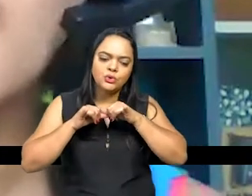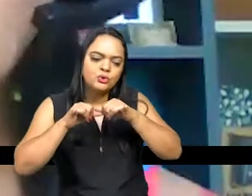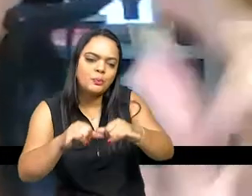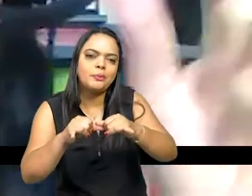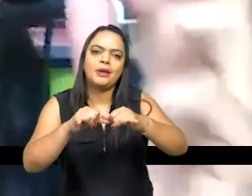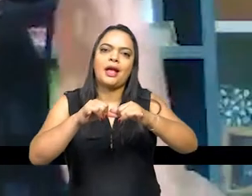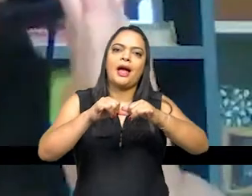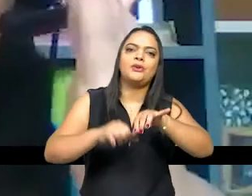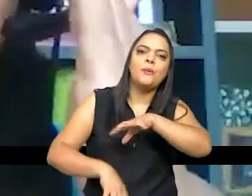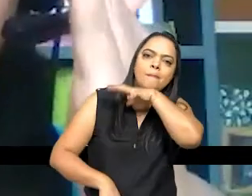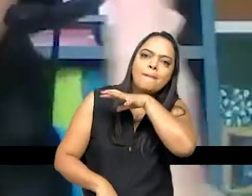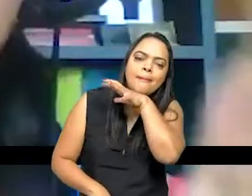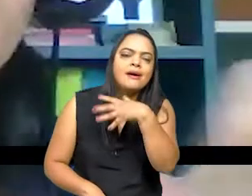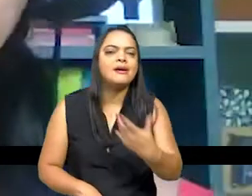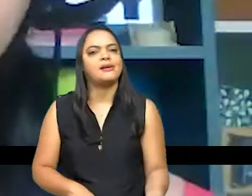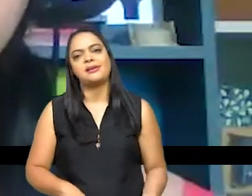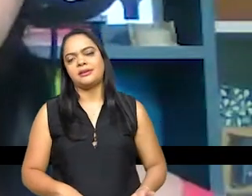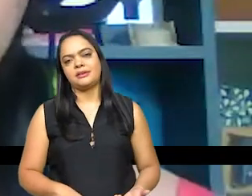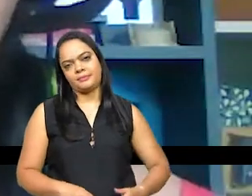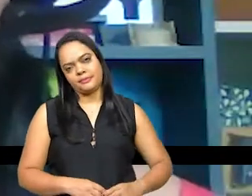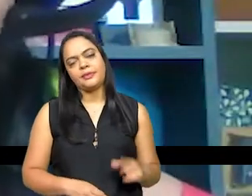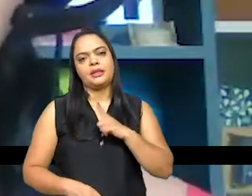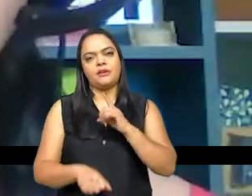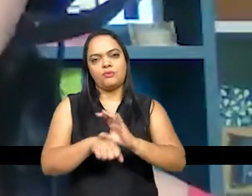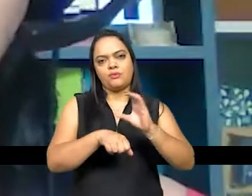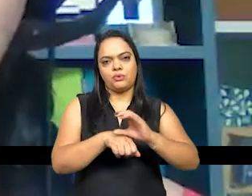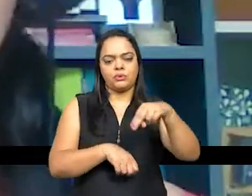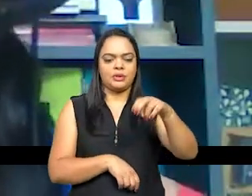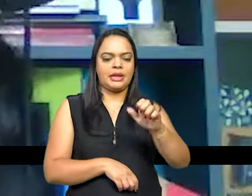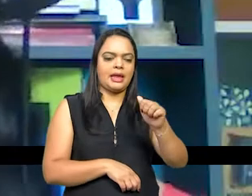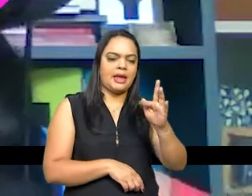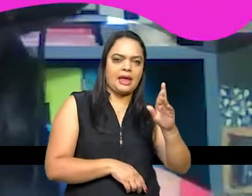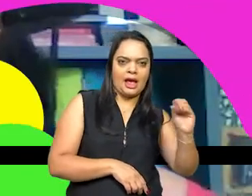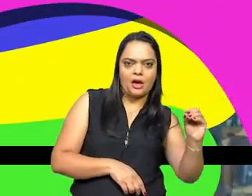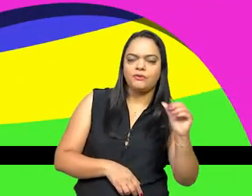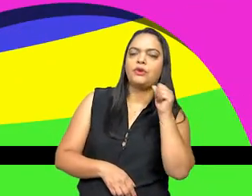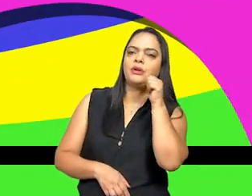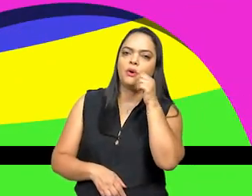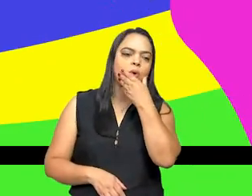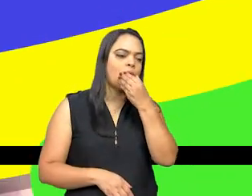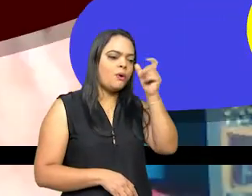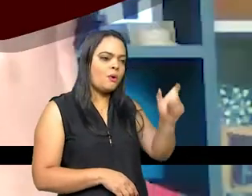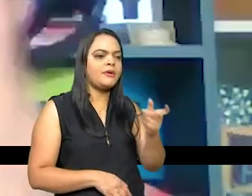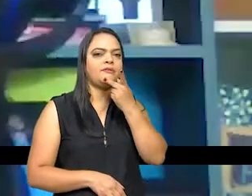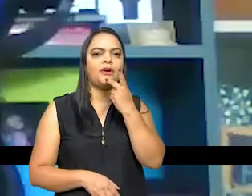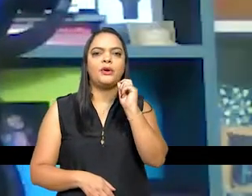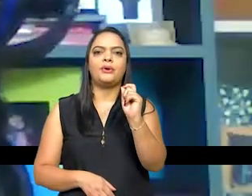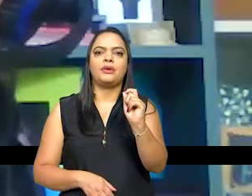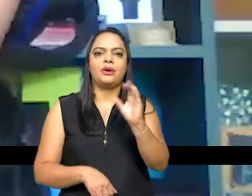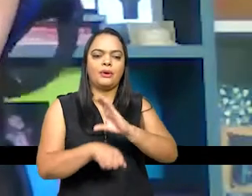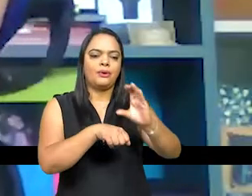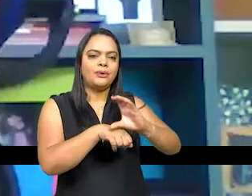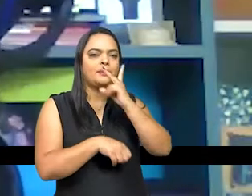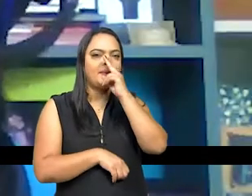parque. Teve uma vez um cursista do Neafro, disse que o curso para ele foi como uma matrix. Ele disse isso, assim, que